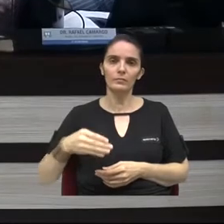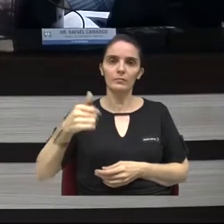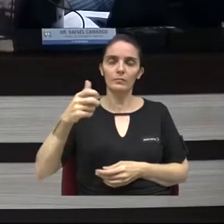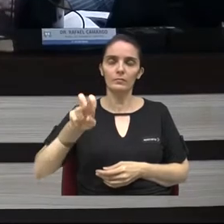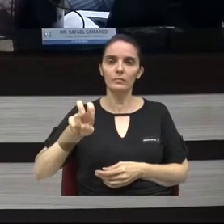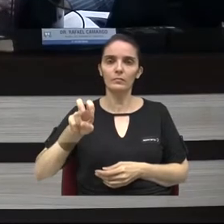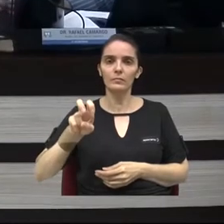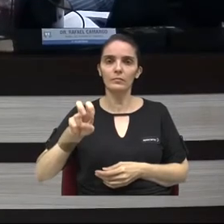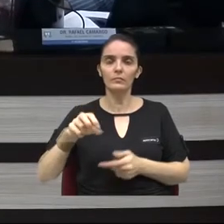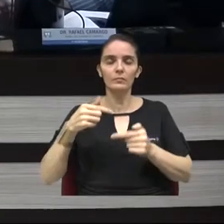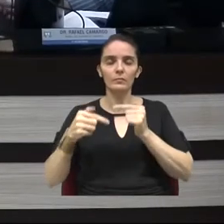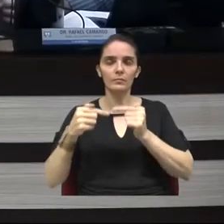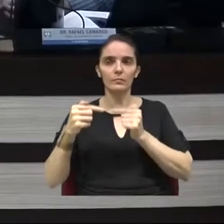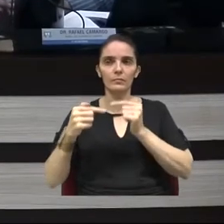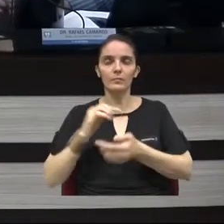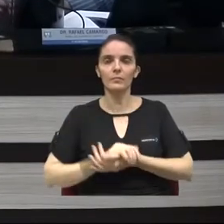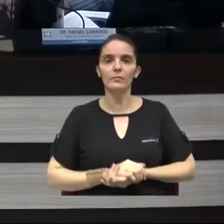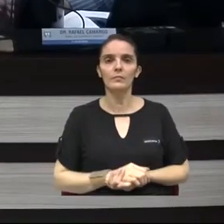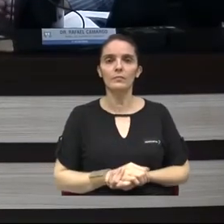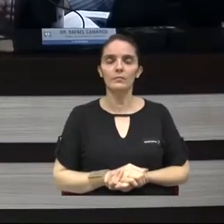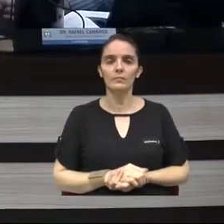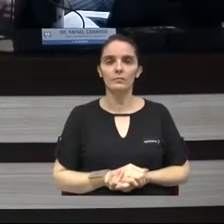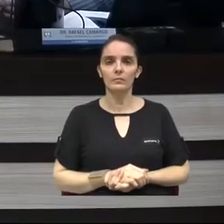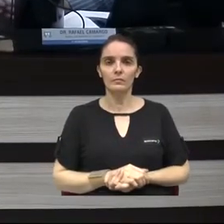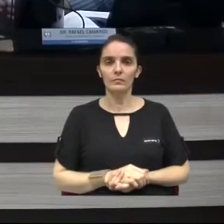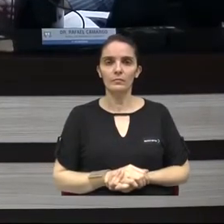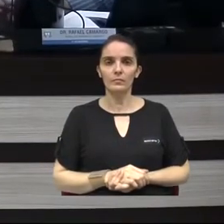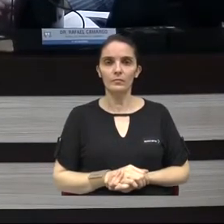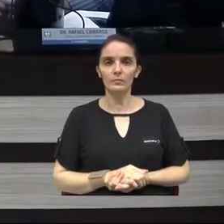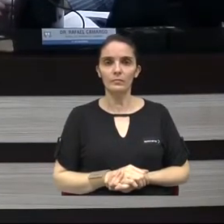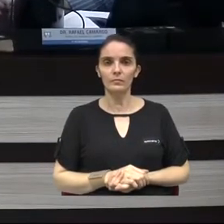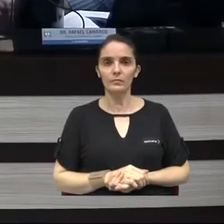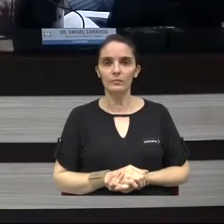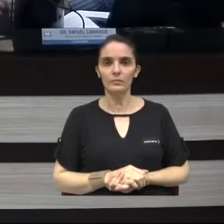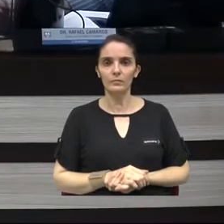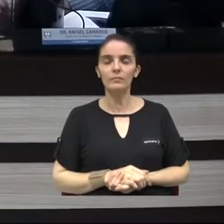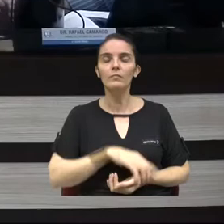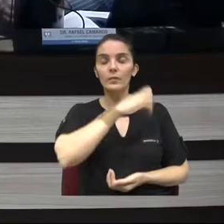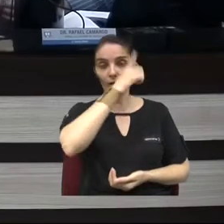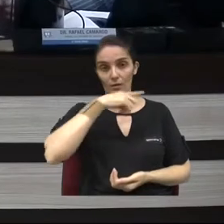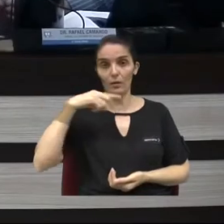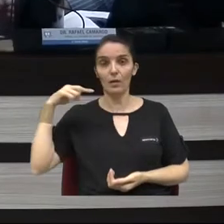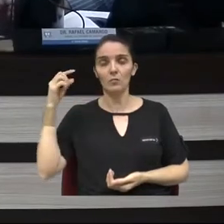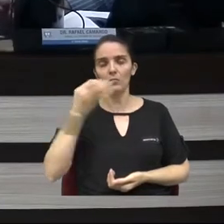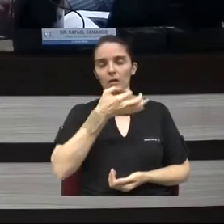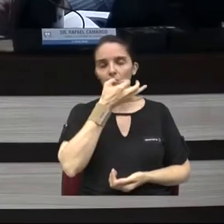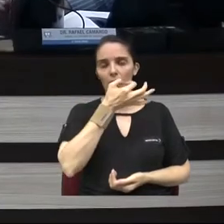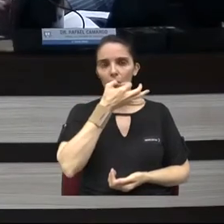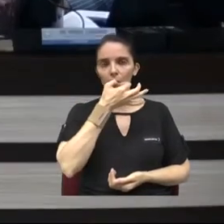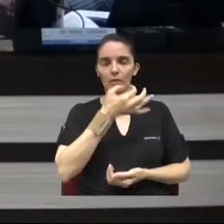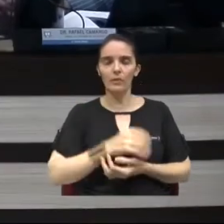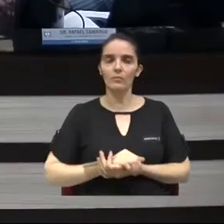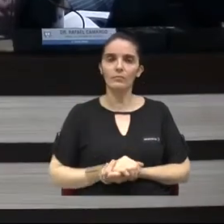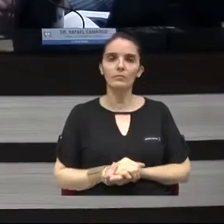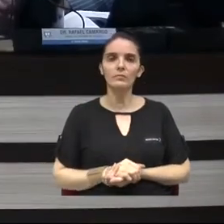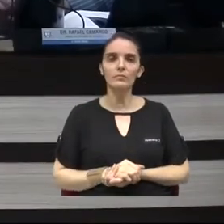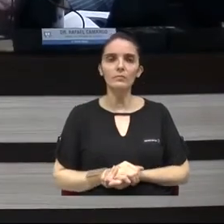223/2015 está em discussão. Eu quero discutir isso. A palavra à proponente, doutora Mayra